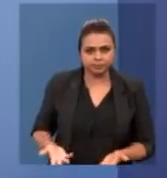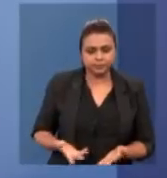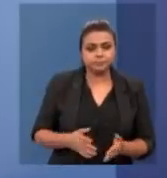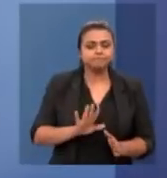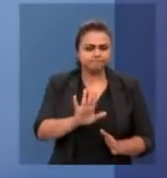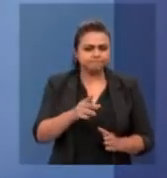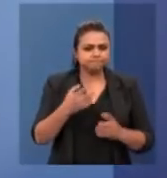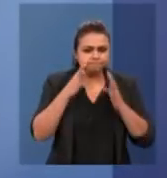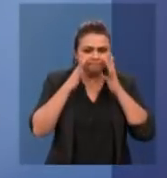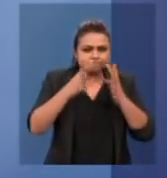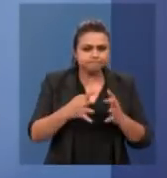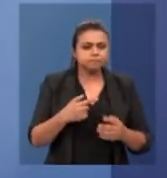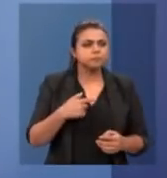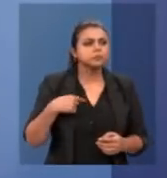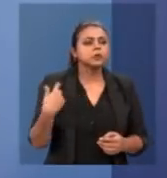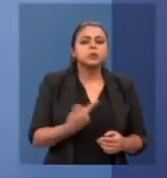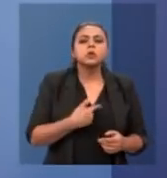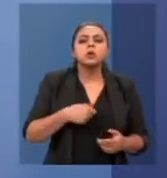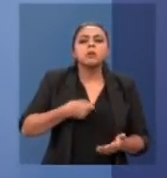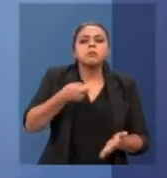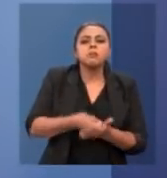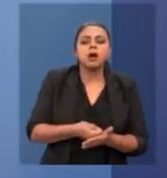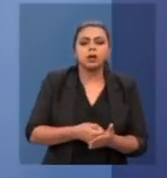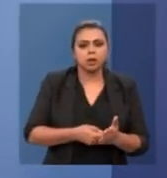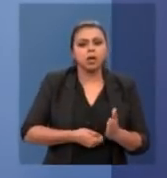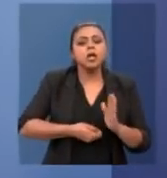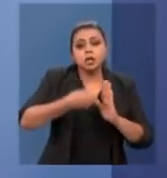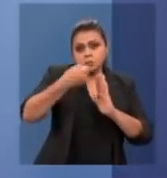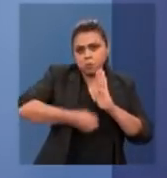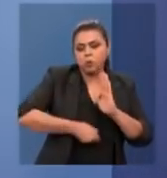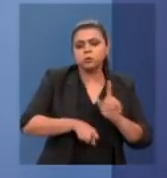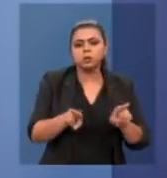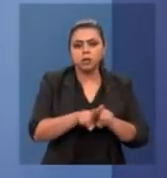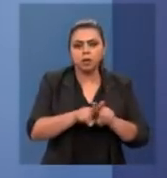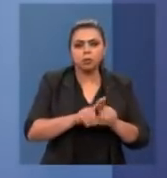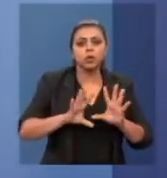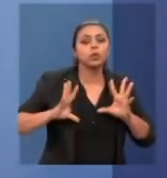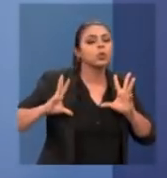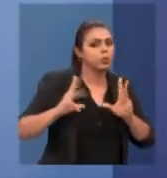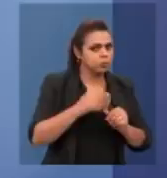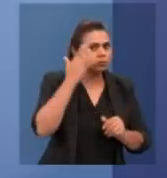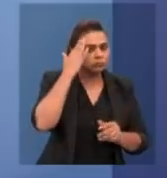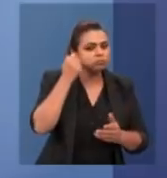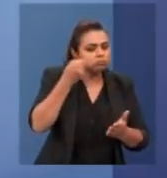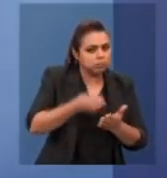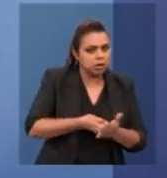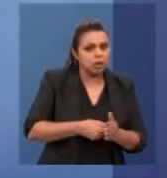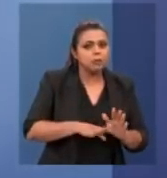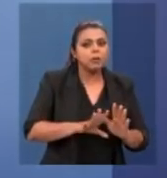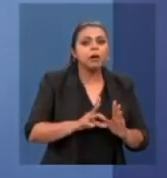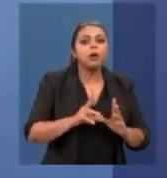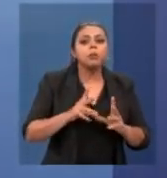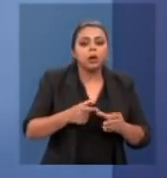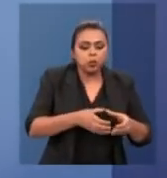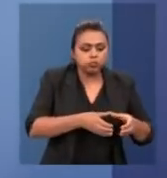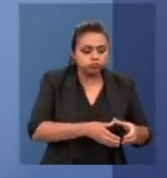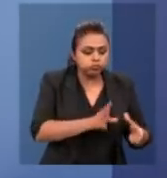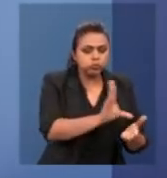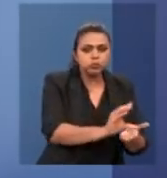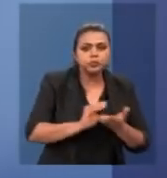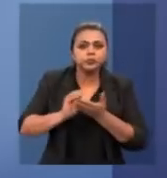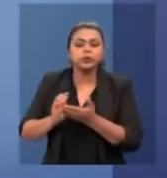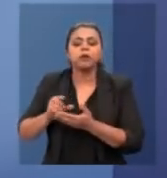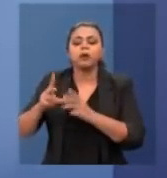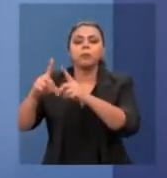nós aqui pagamos impostos como todos pagam esse recurso vai para brasília e lá não temos um retorno de